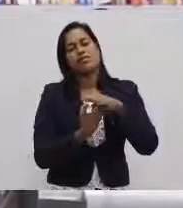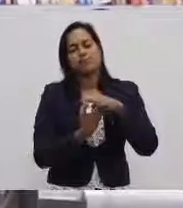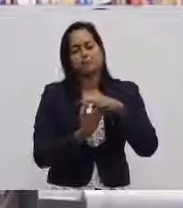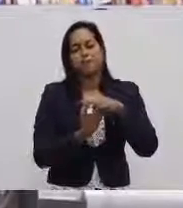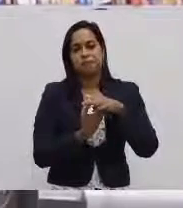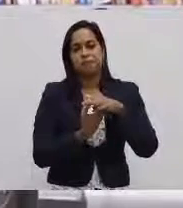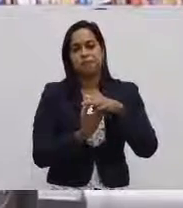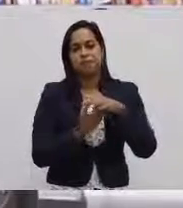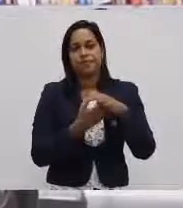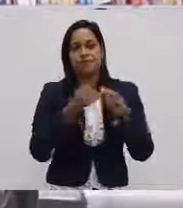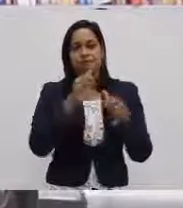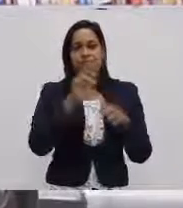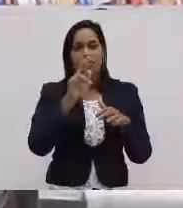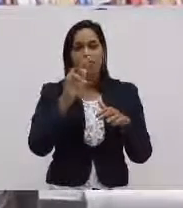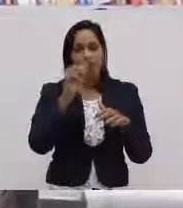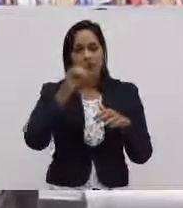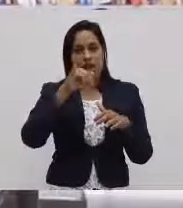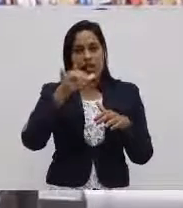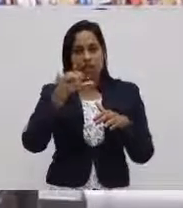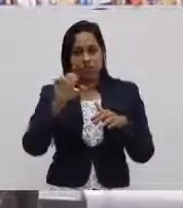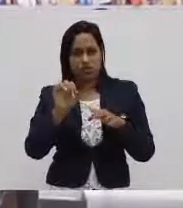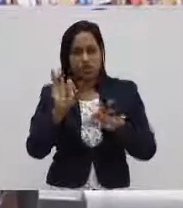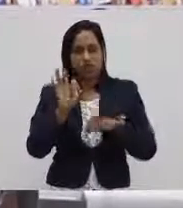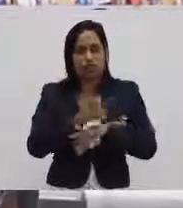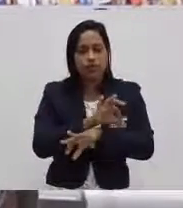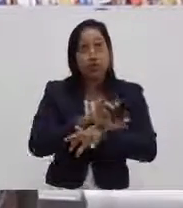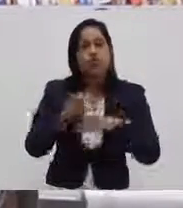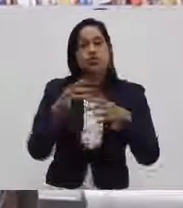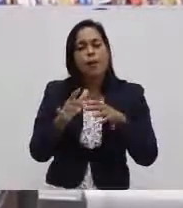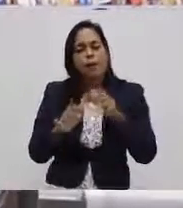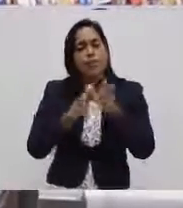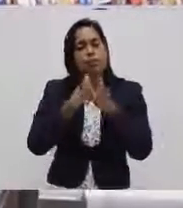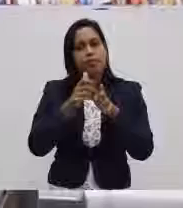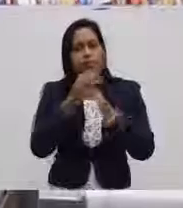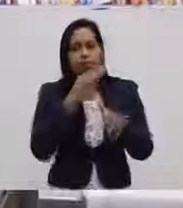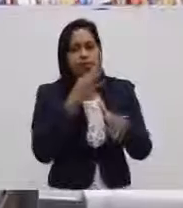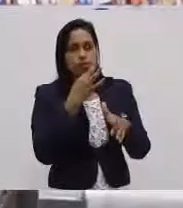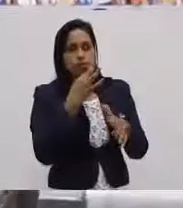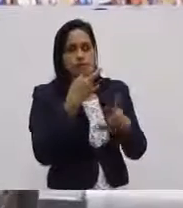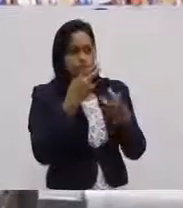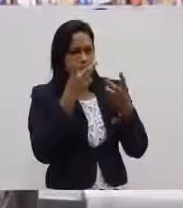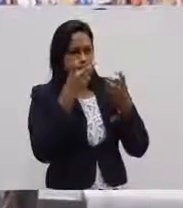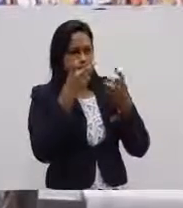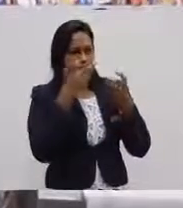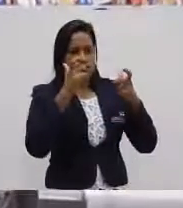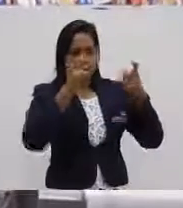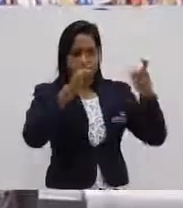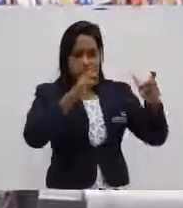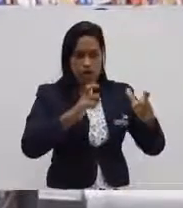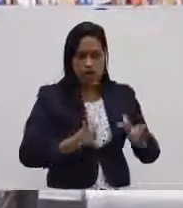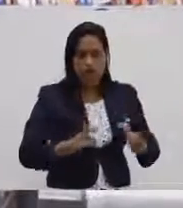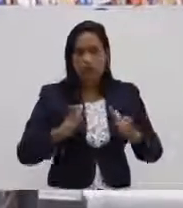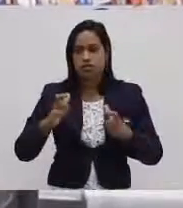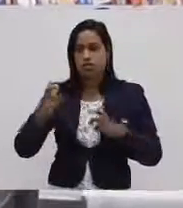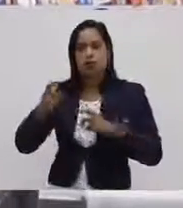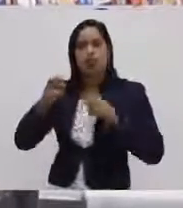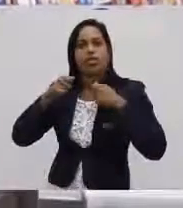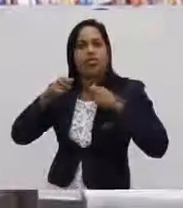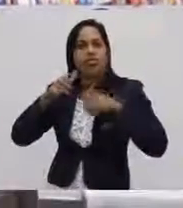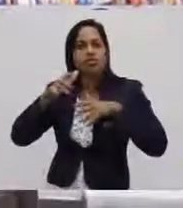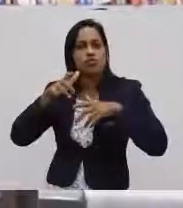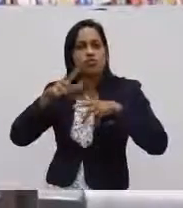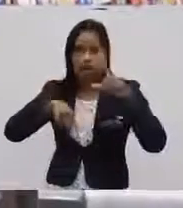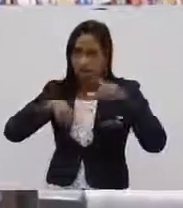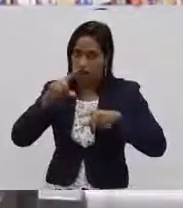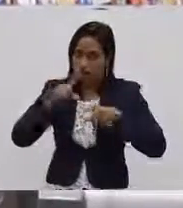Arranjo físico é a primeira coisa que você vê quando entra na empresa. Você consegue perceber a localização das máquinas, a localização